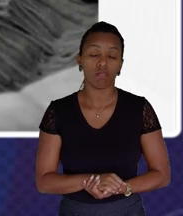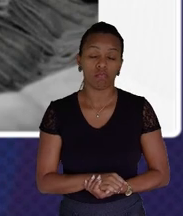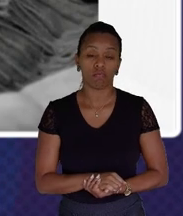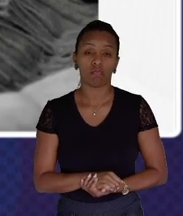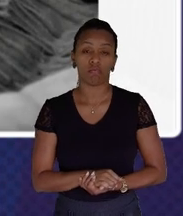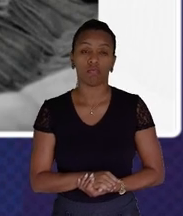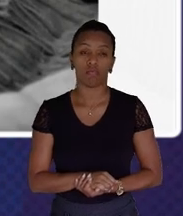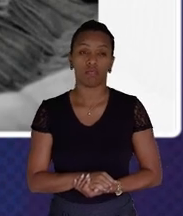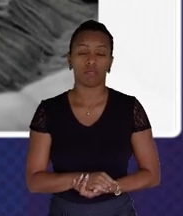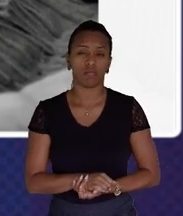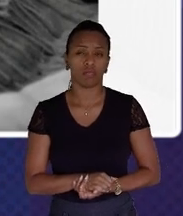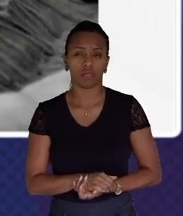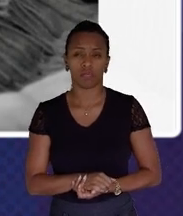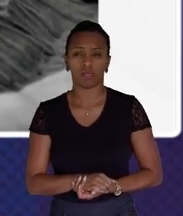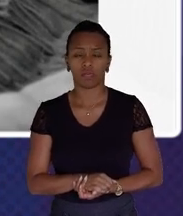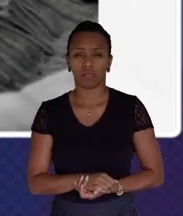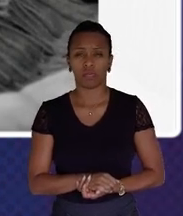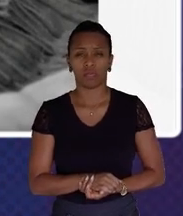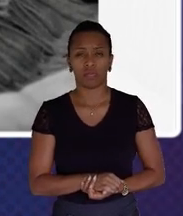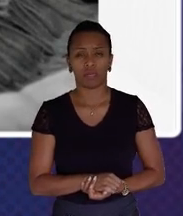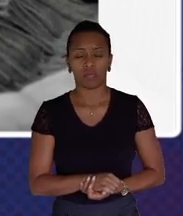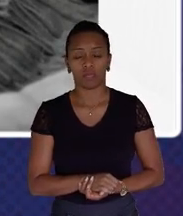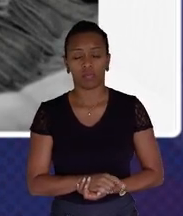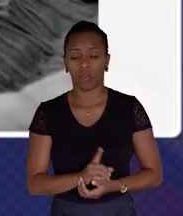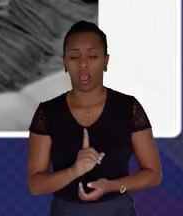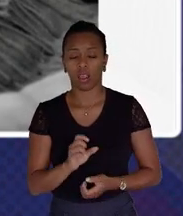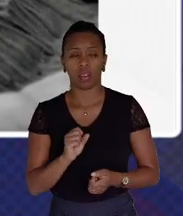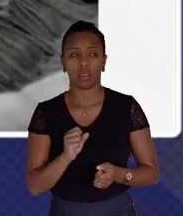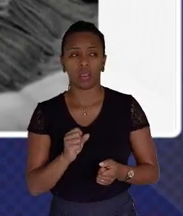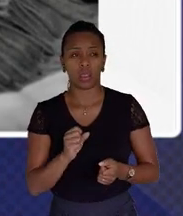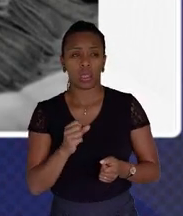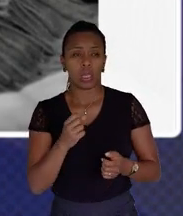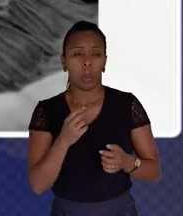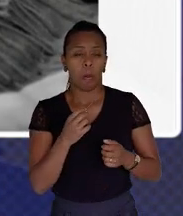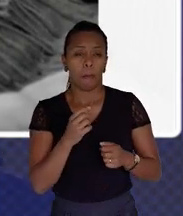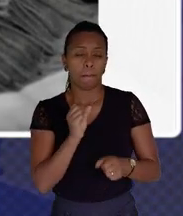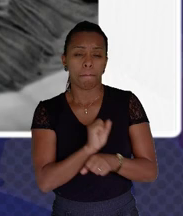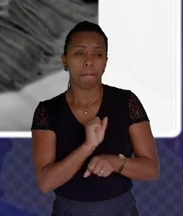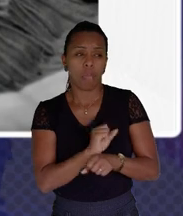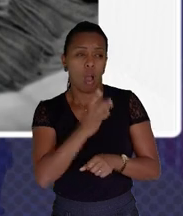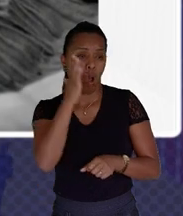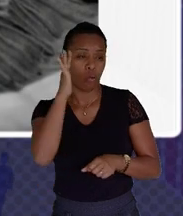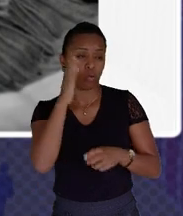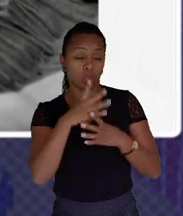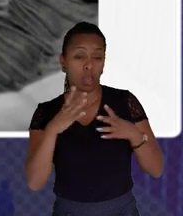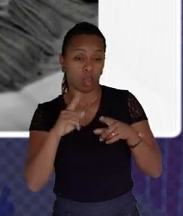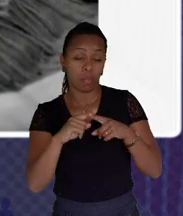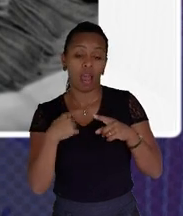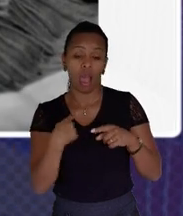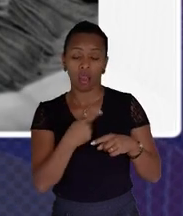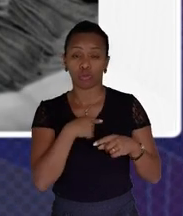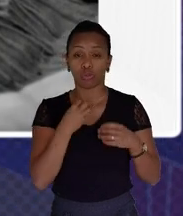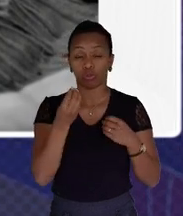Então, isso não me deixou de ser mais bold no que nós recebemos.